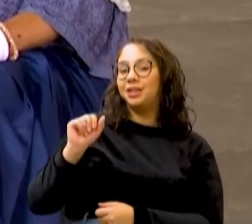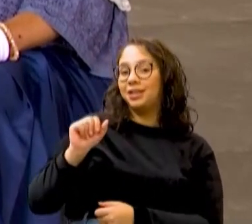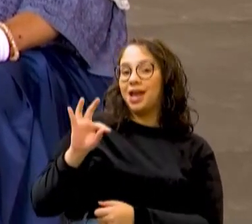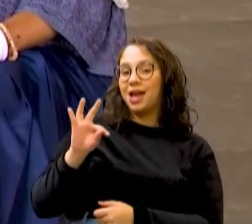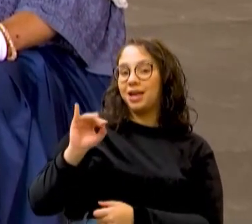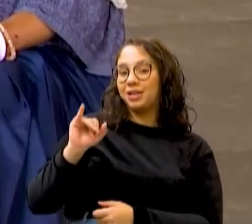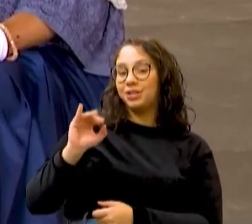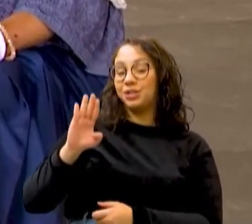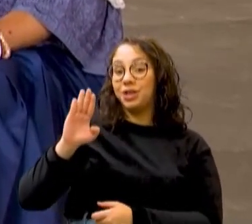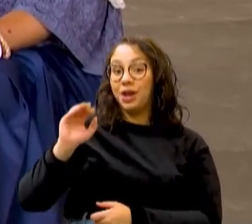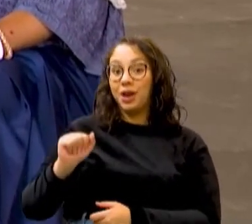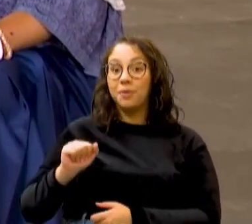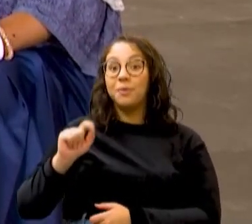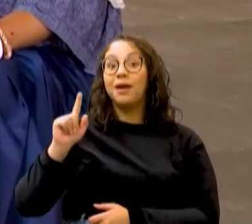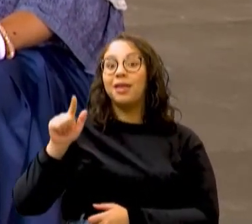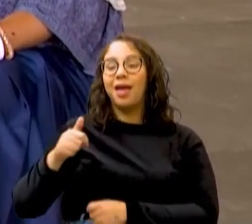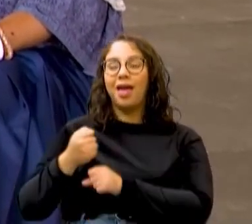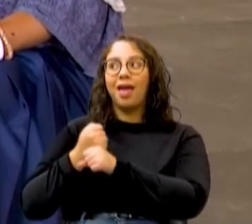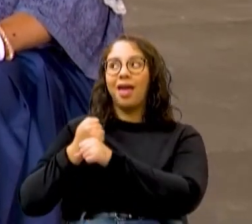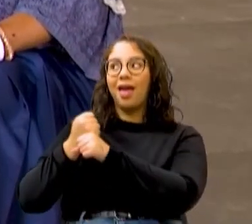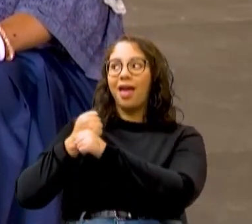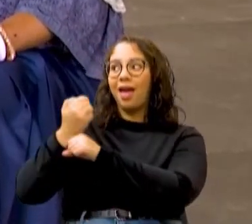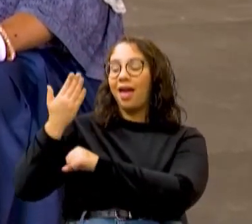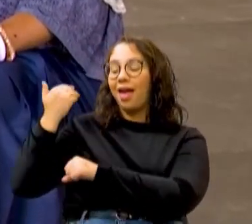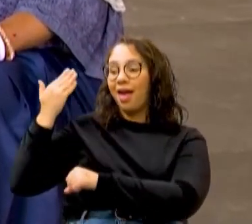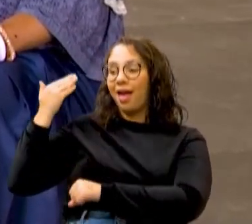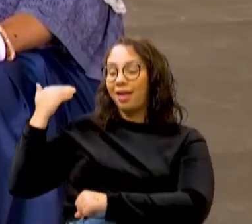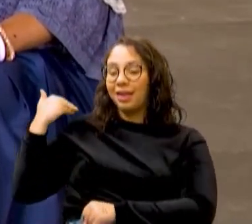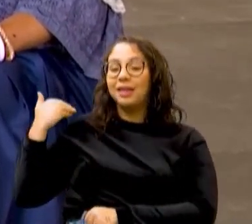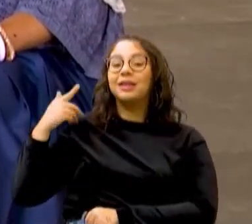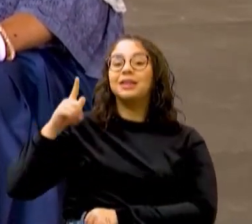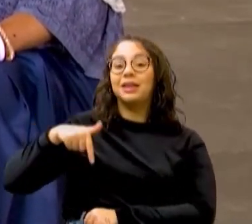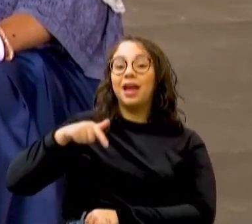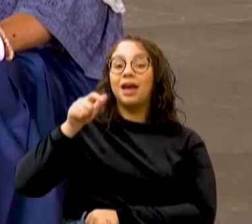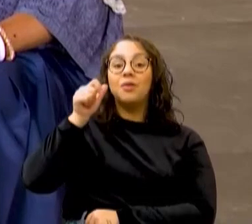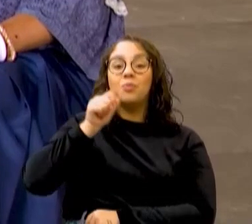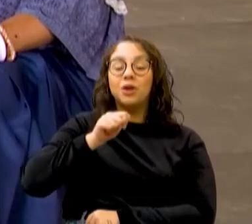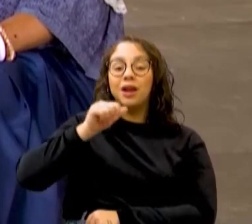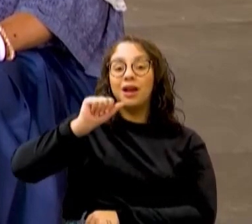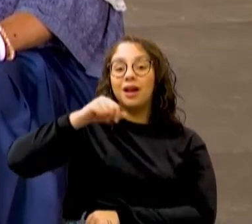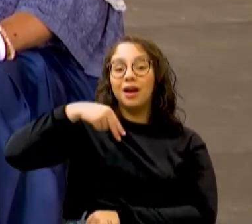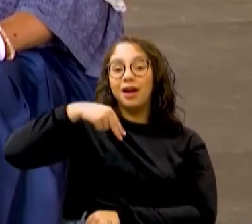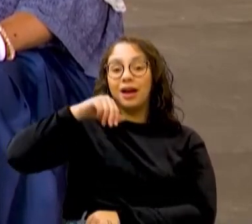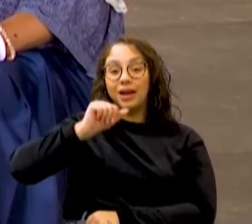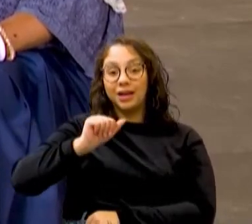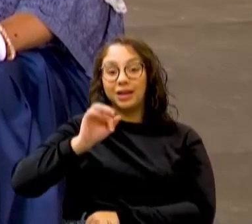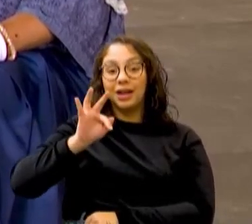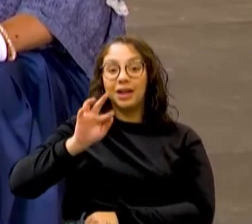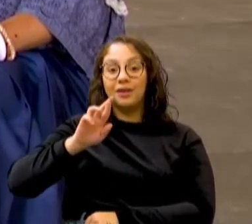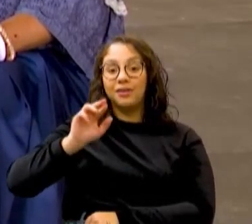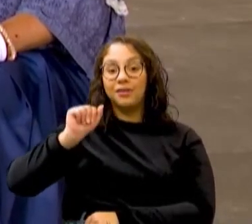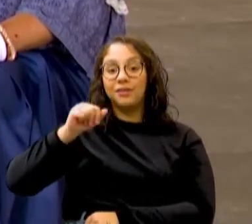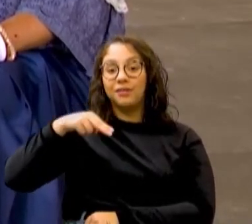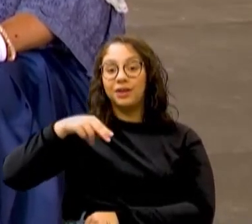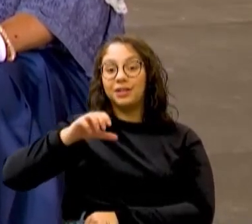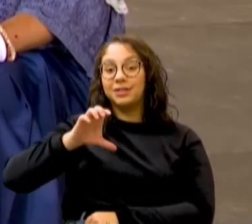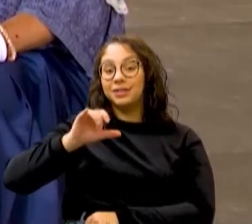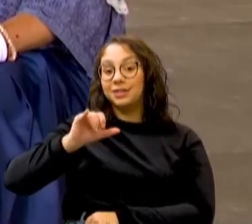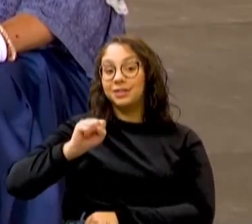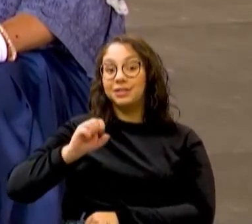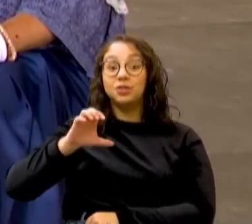essa mulher que foi a Baronesa de Itatiba Ana Francisca de Paula Camargo ela nasceu em Campinas